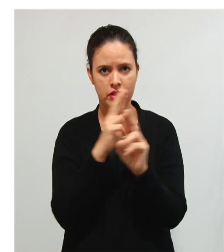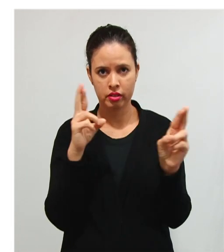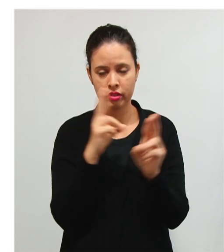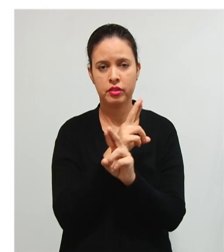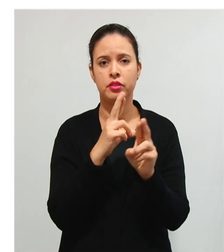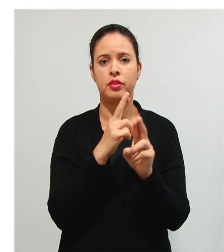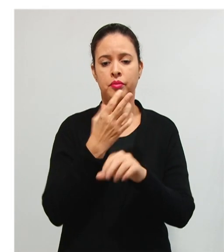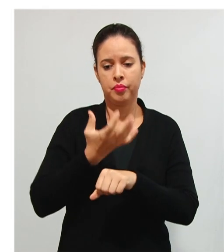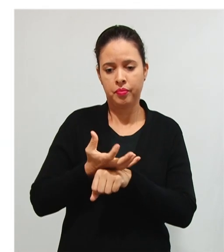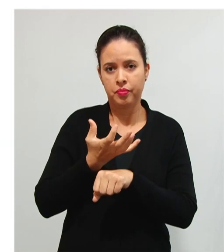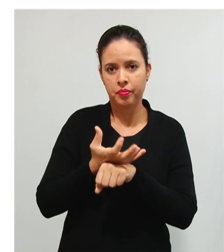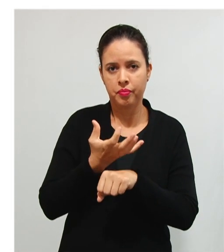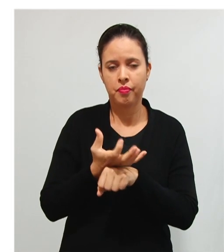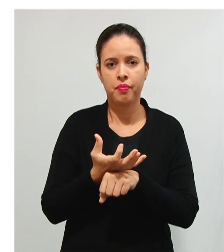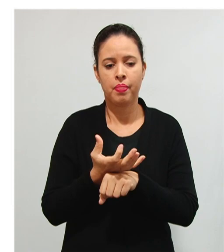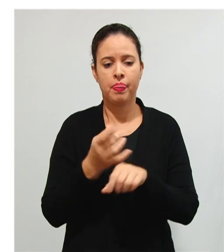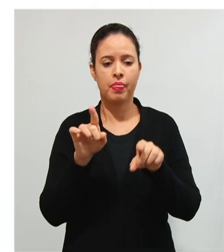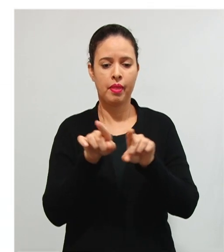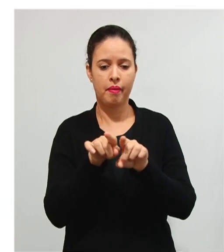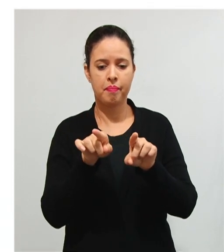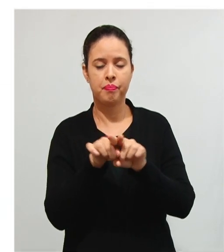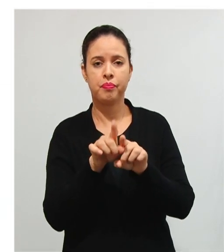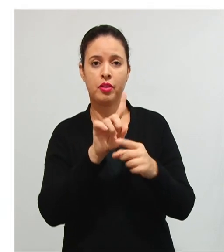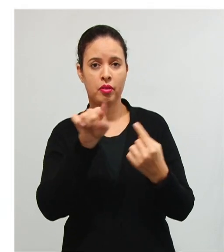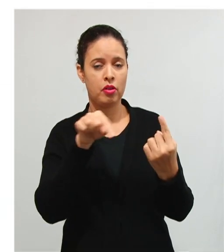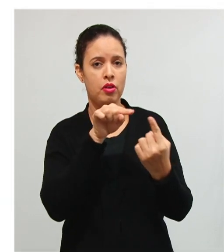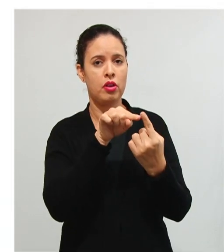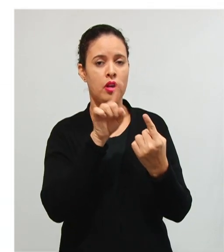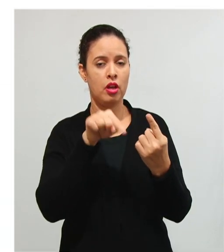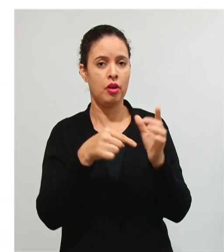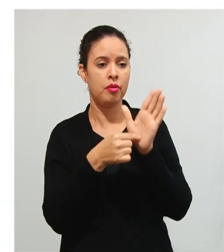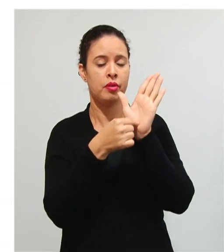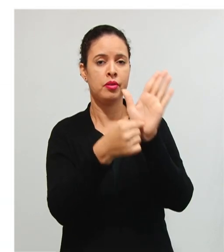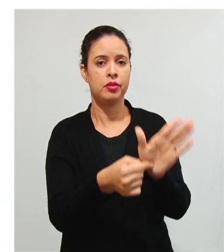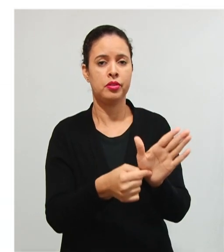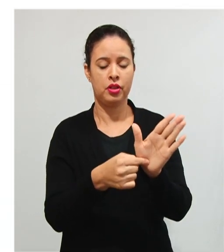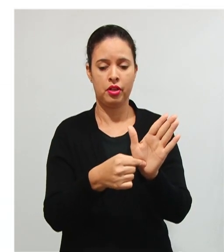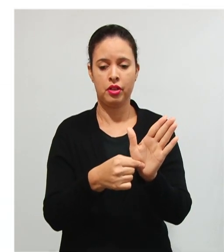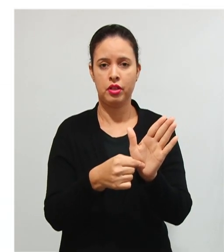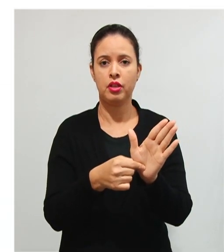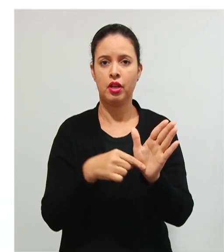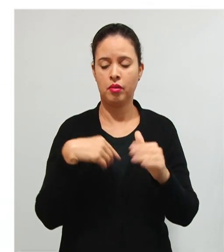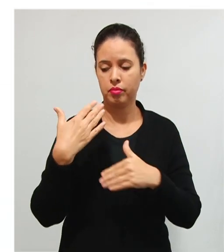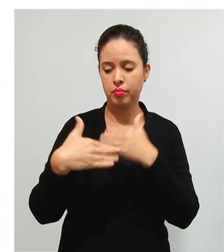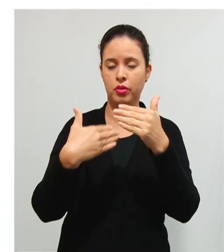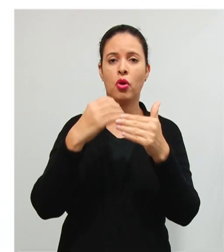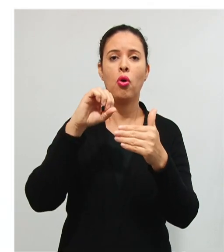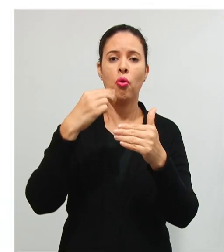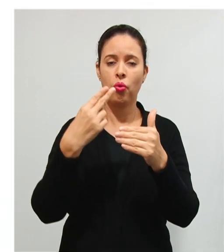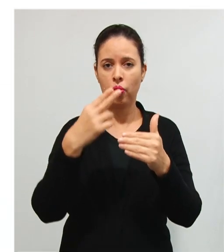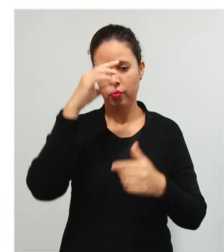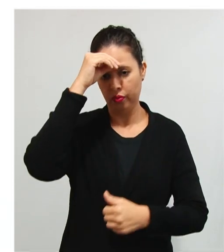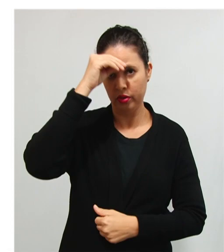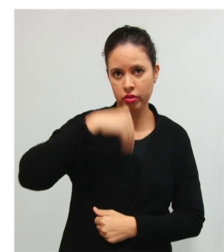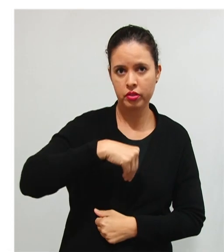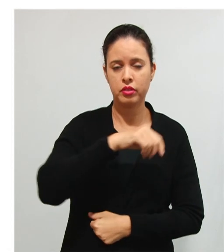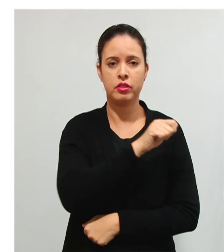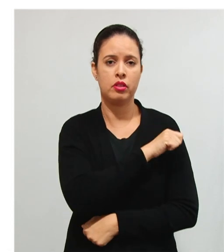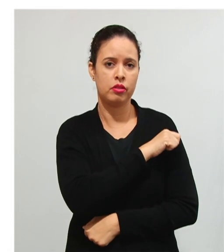determinadas disciplinas. Já na preditiva, o objetivo seria predizer o desempenho ou evasão de determinado